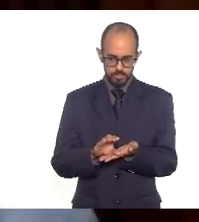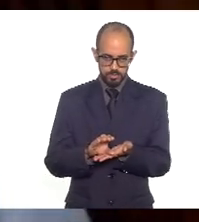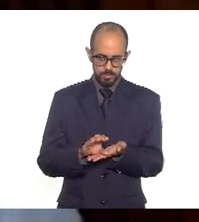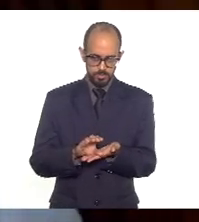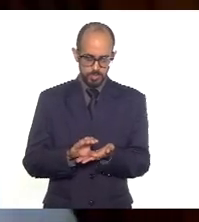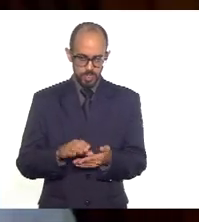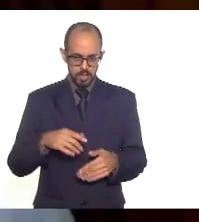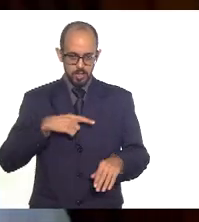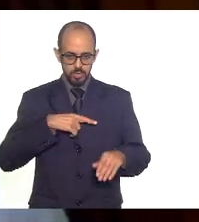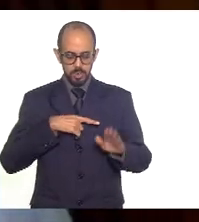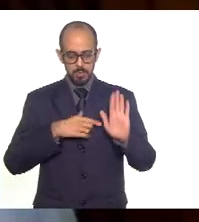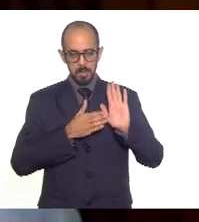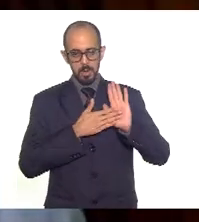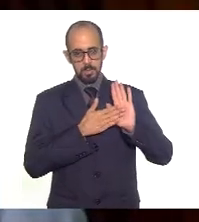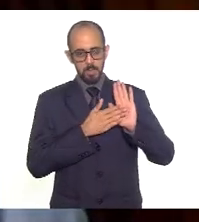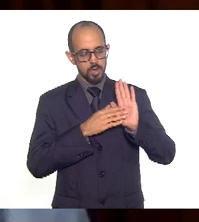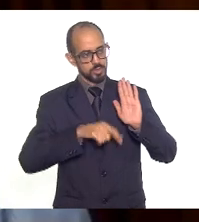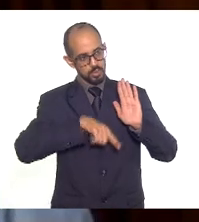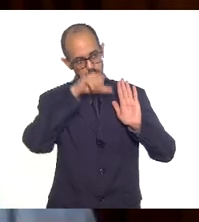Eu tenho uma proposta, Luiz.